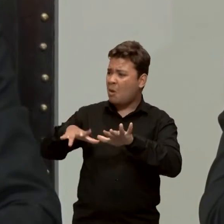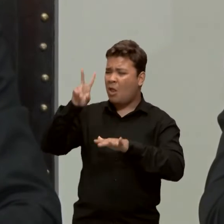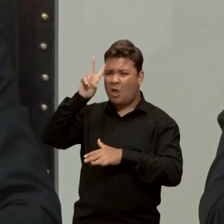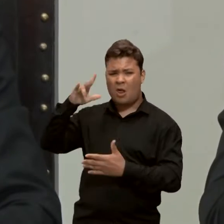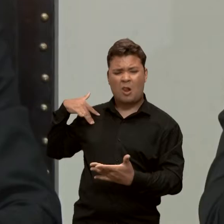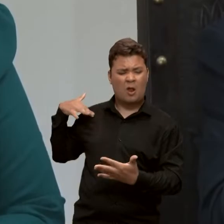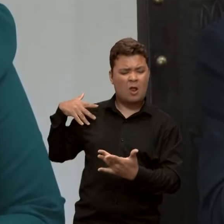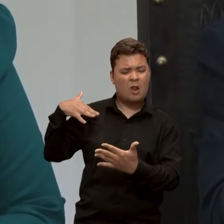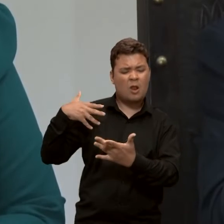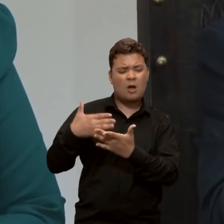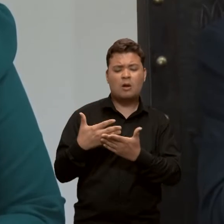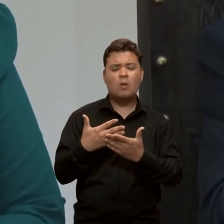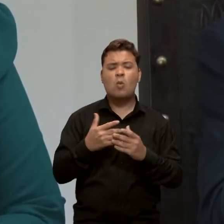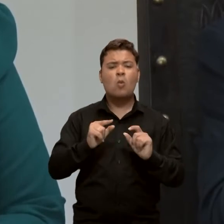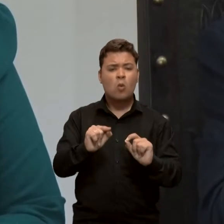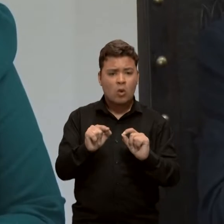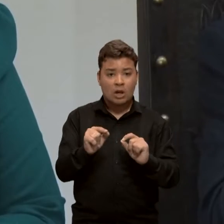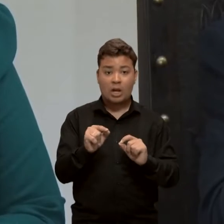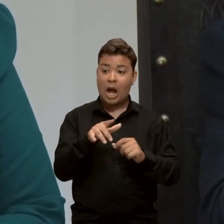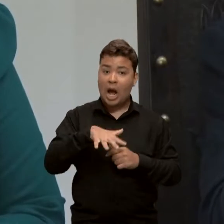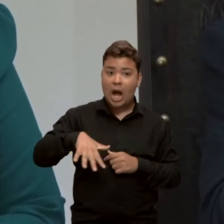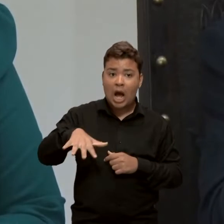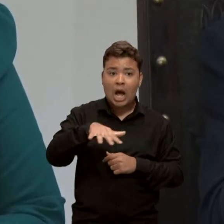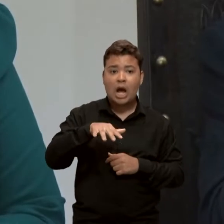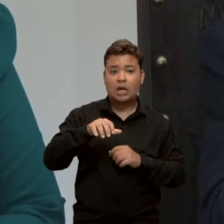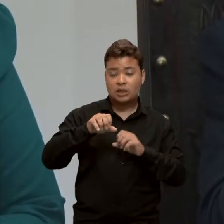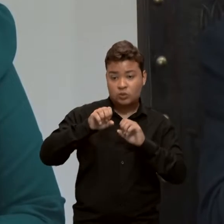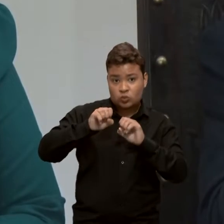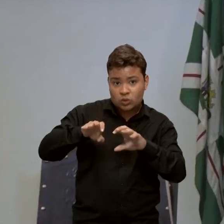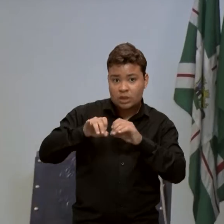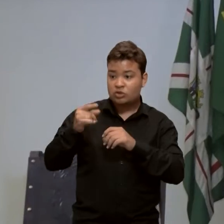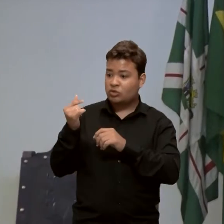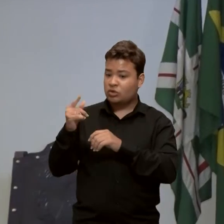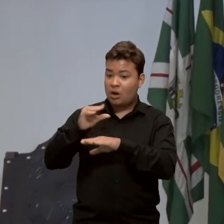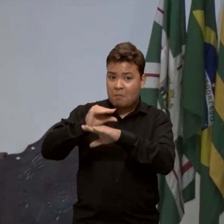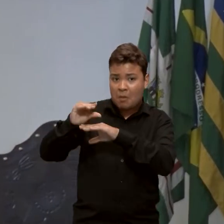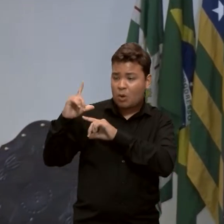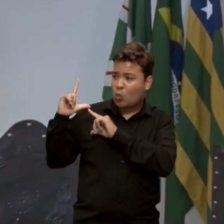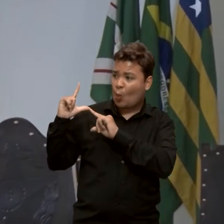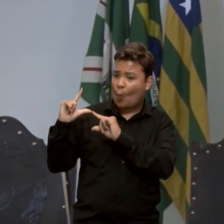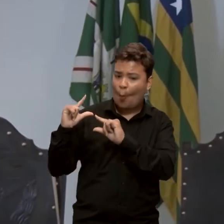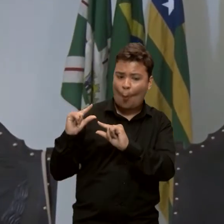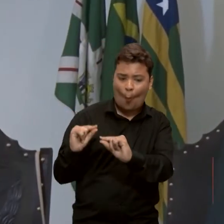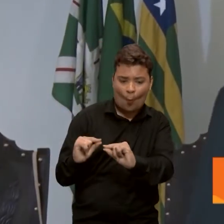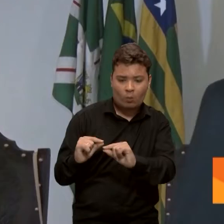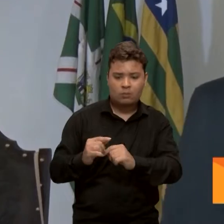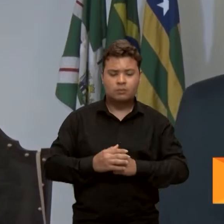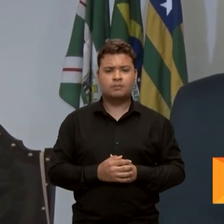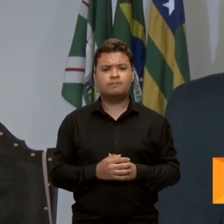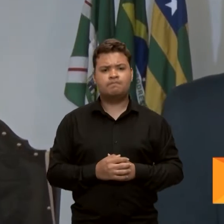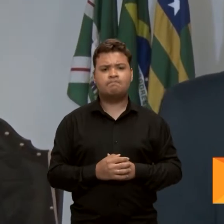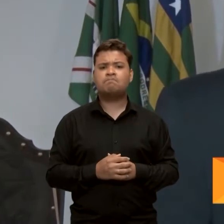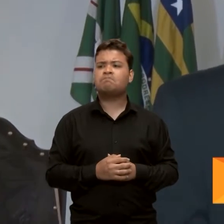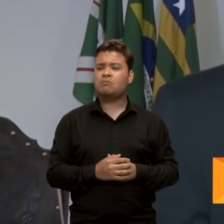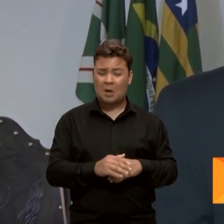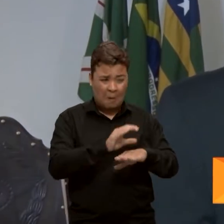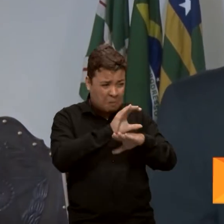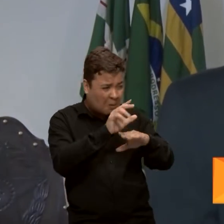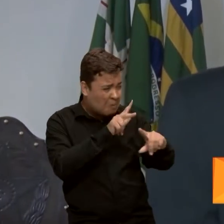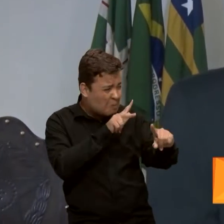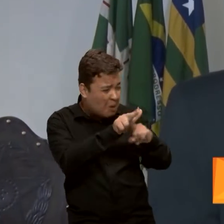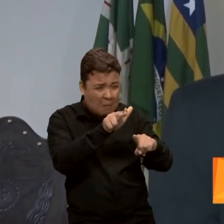a diminuição do investimento na educação ao longo dos anos. Esses bloqueios, eles impactaram sensivelmente o